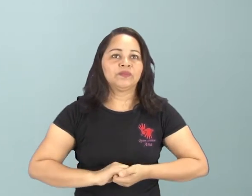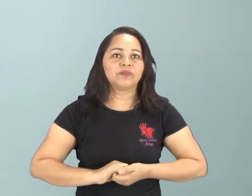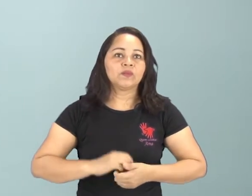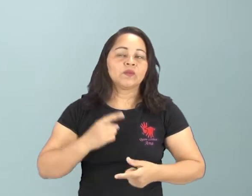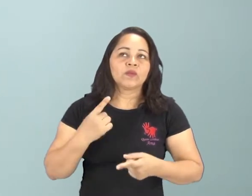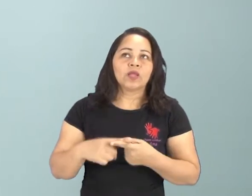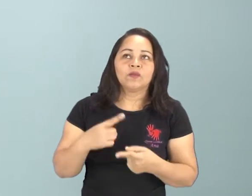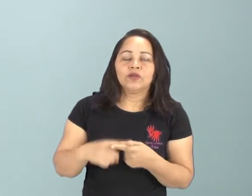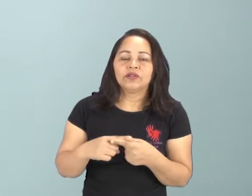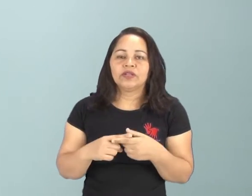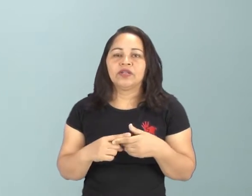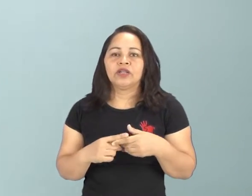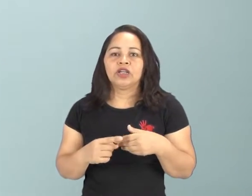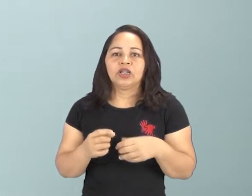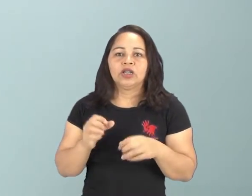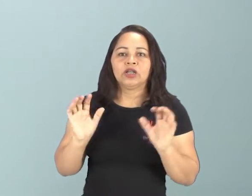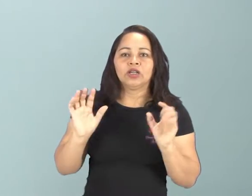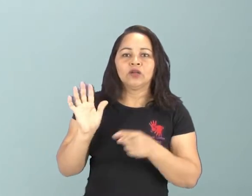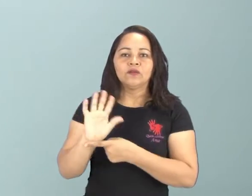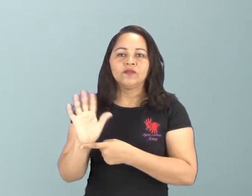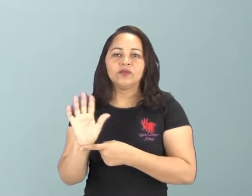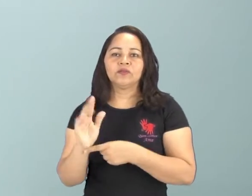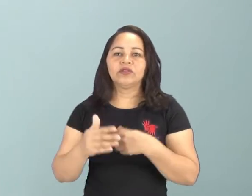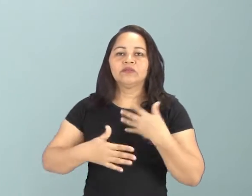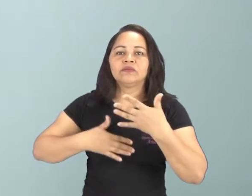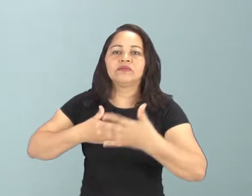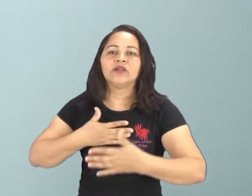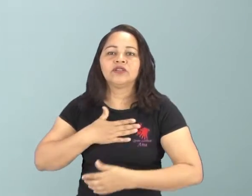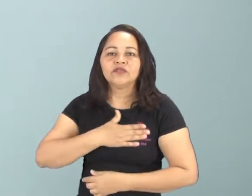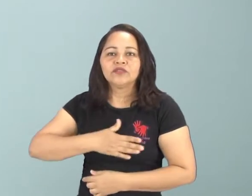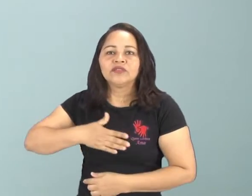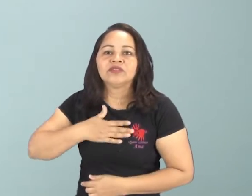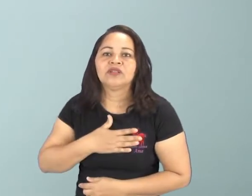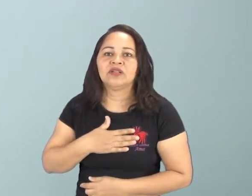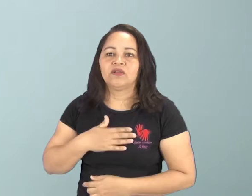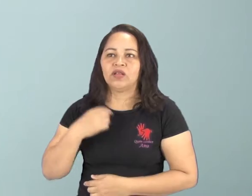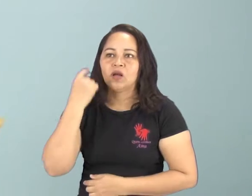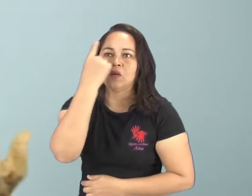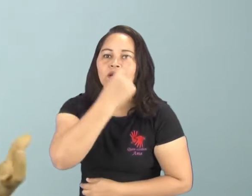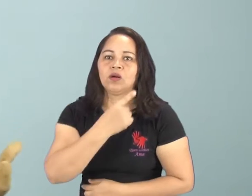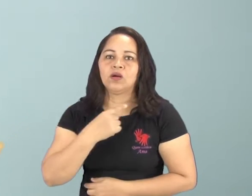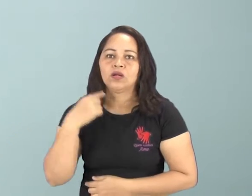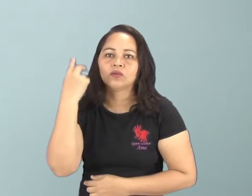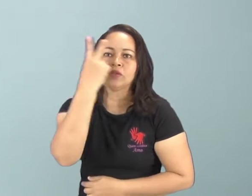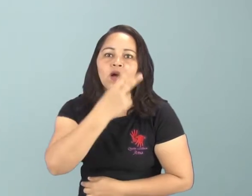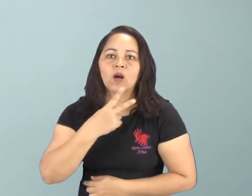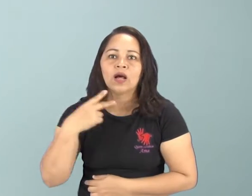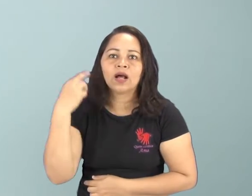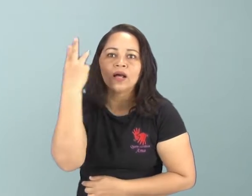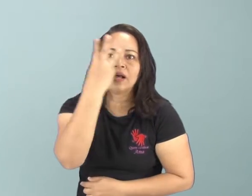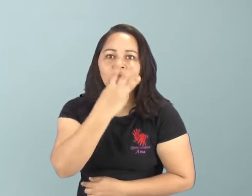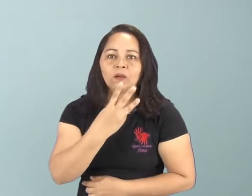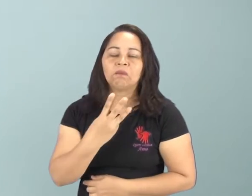ele vai te levando, te conduzindo de tal forma que você não sente tanto assim esse tempo,